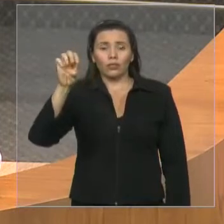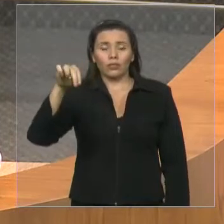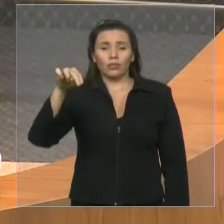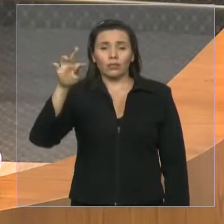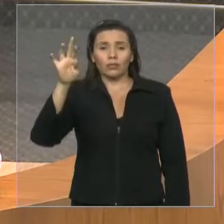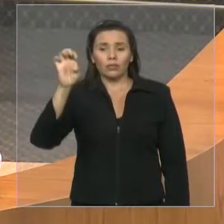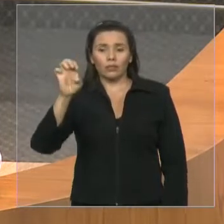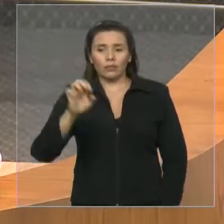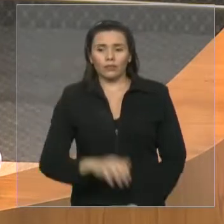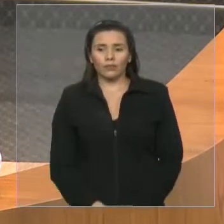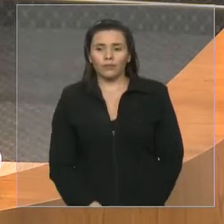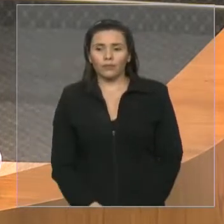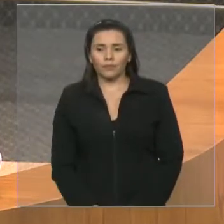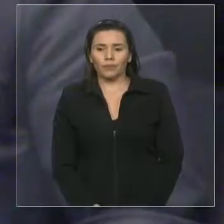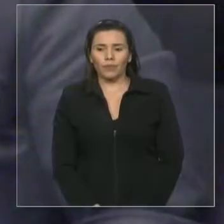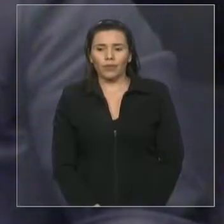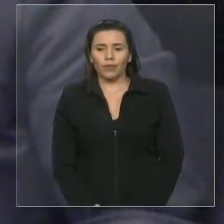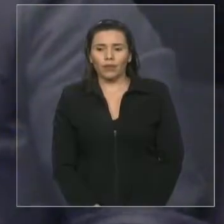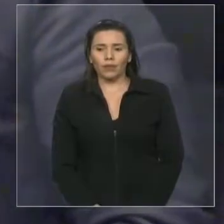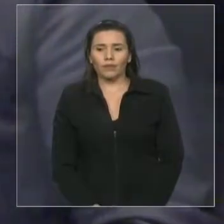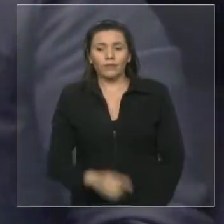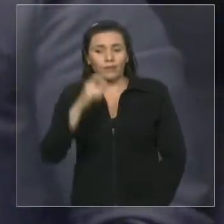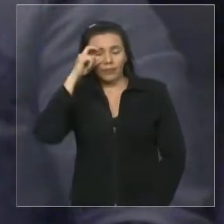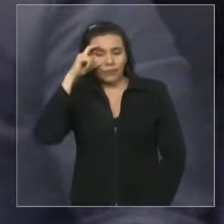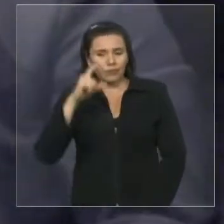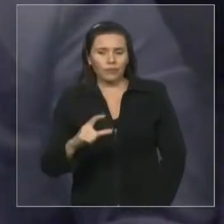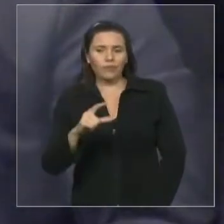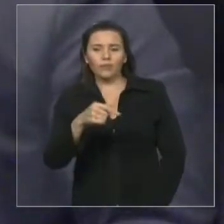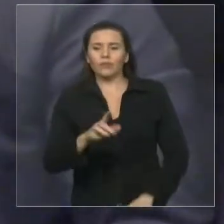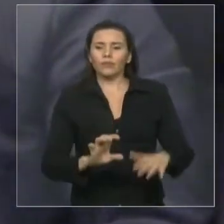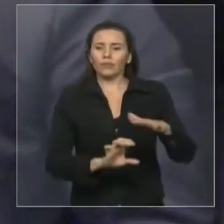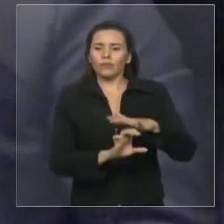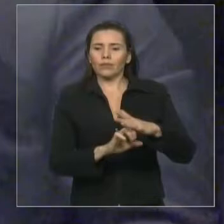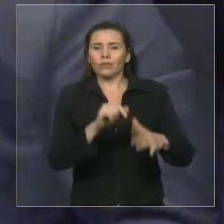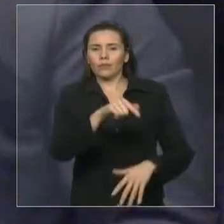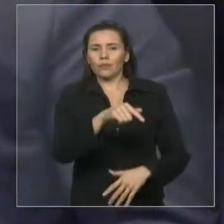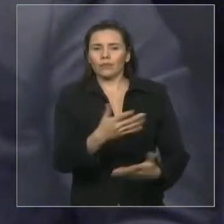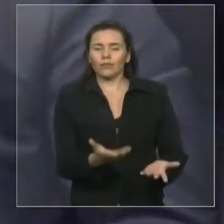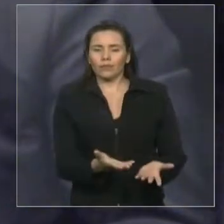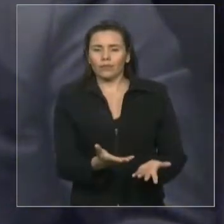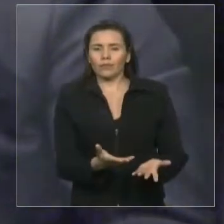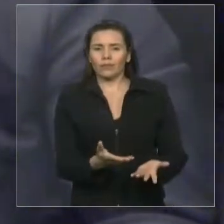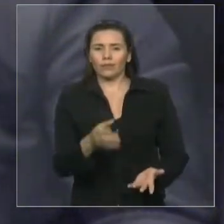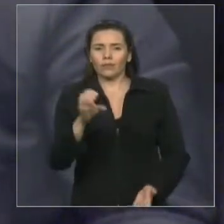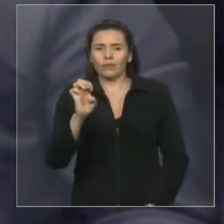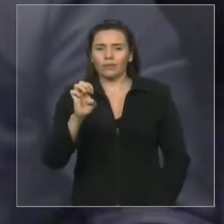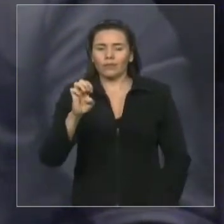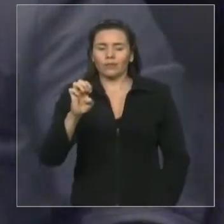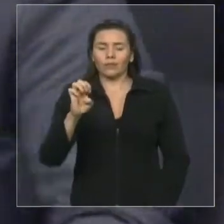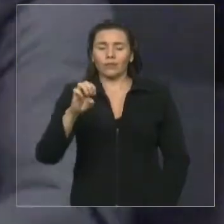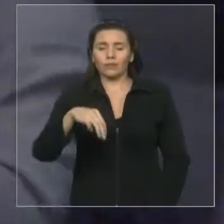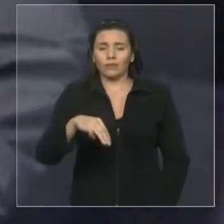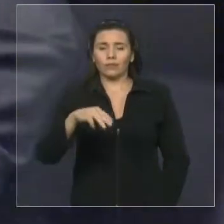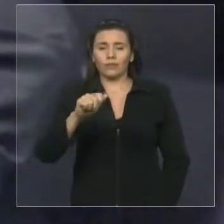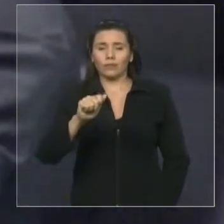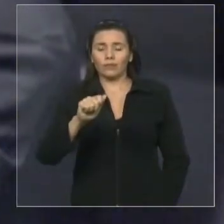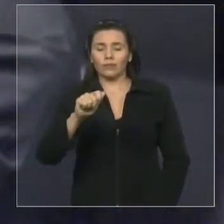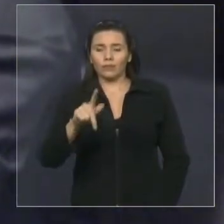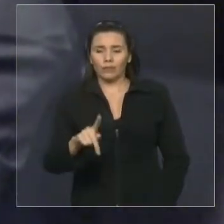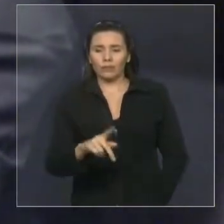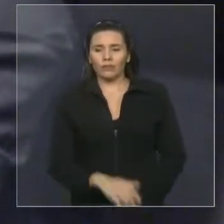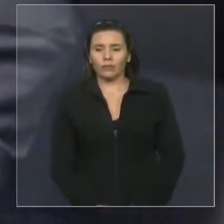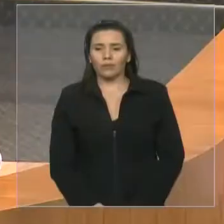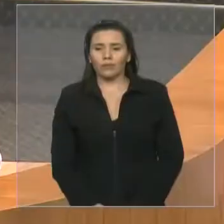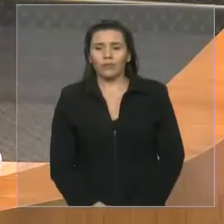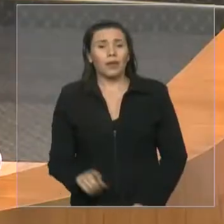interessem. Ao complexo industrial e portuário. Pronto. Obviamente dentro do complexo industrial Não e portuário. está dizendo. Não, tá tem que ser razoável,